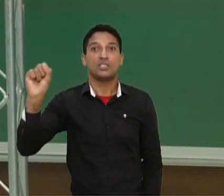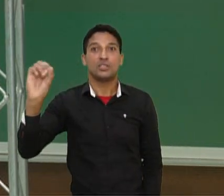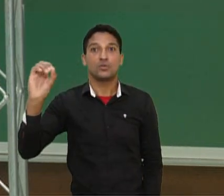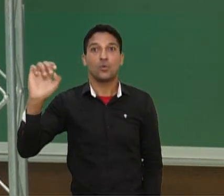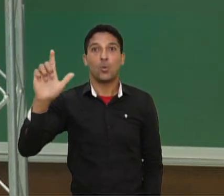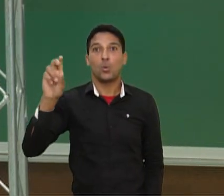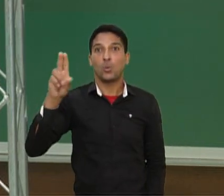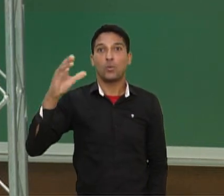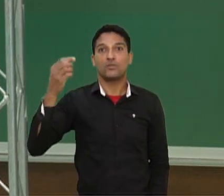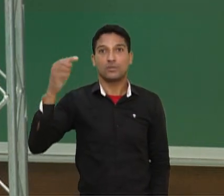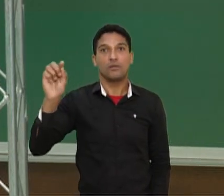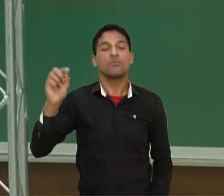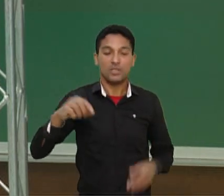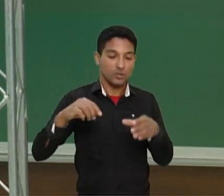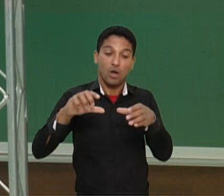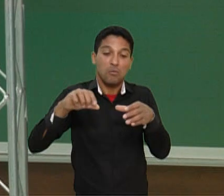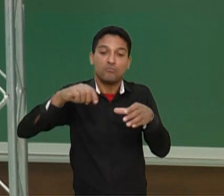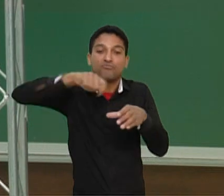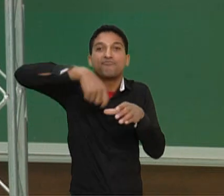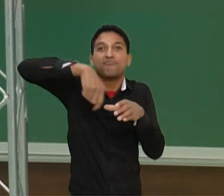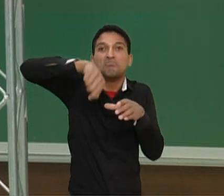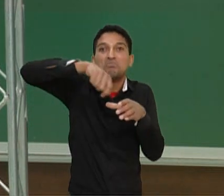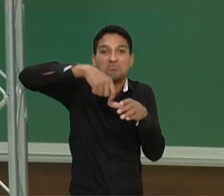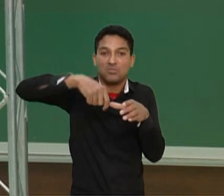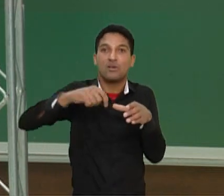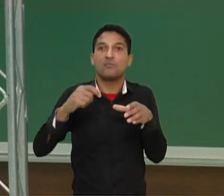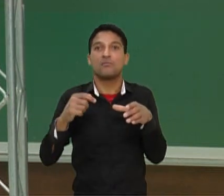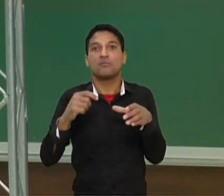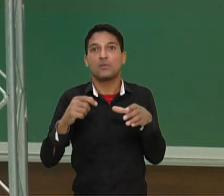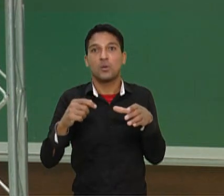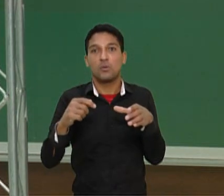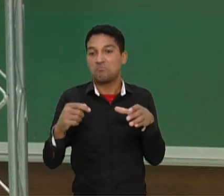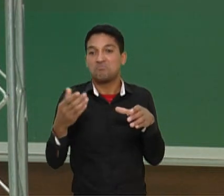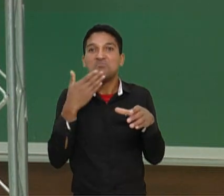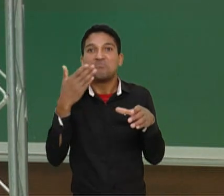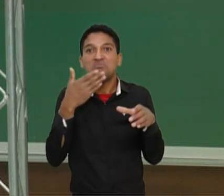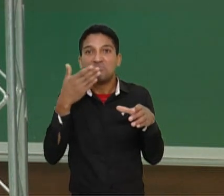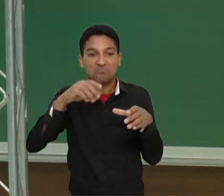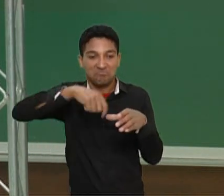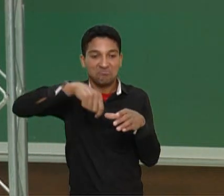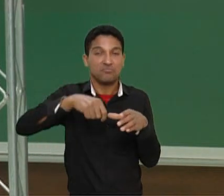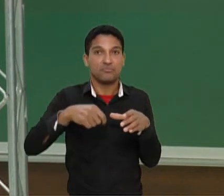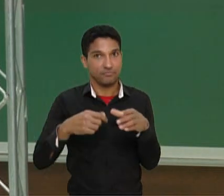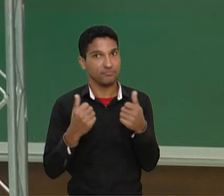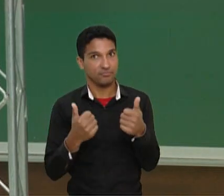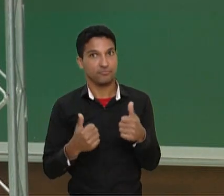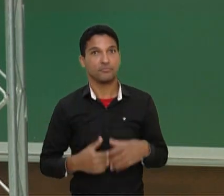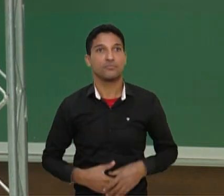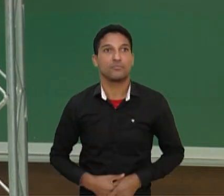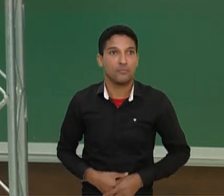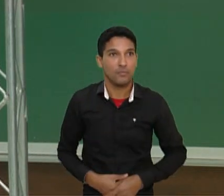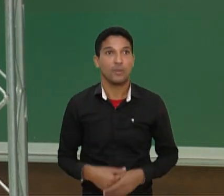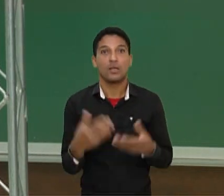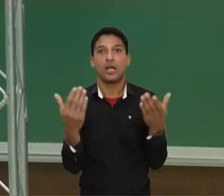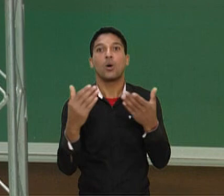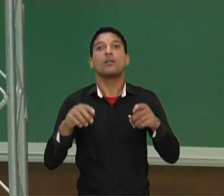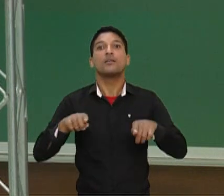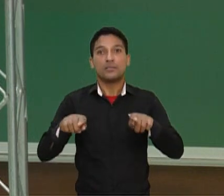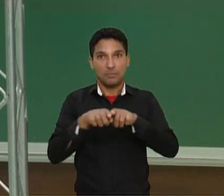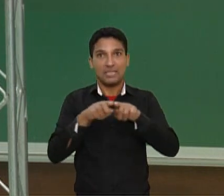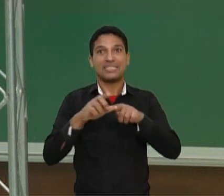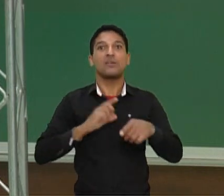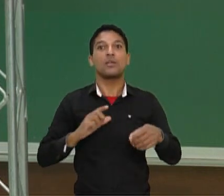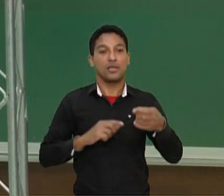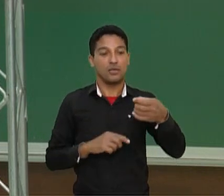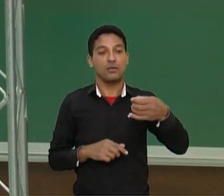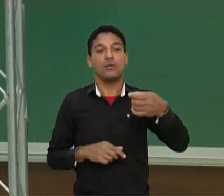uma substância e dissolvo na água. Tá certo? Beleza, então. Existe um grau de ionização, tá? A